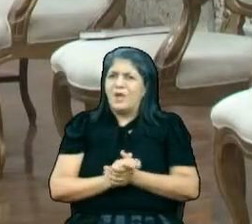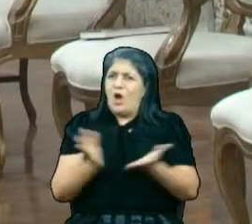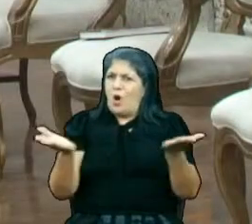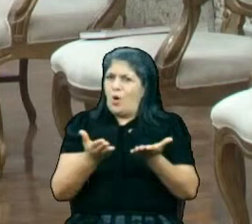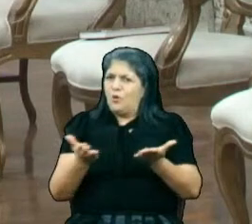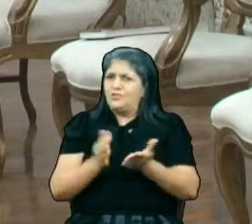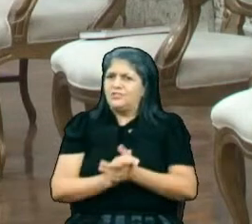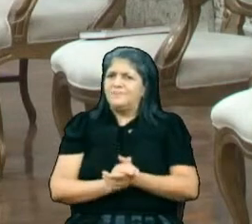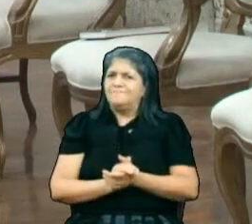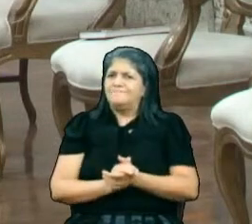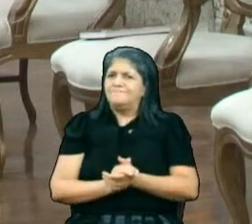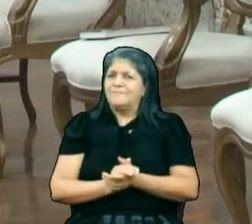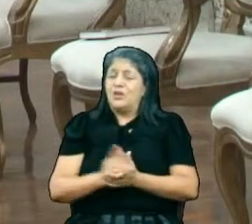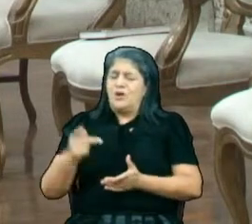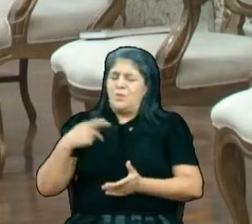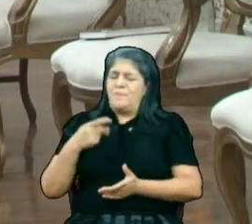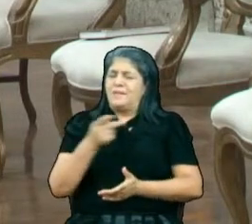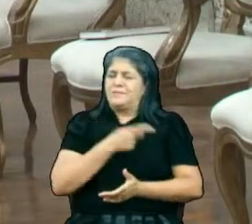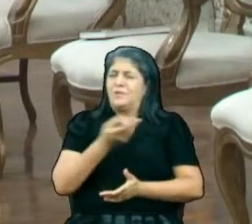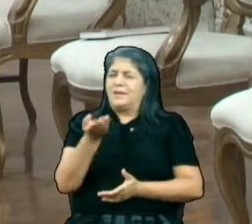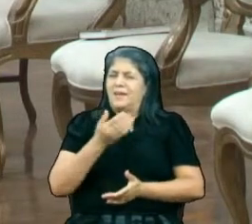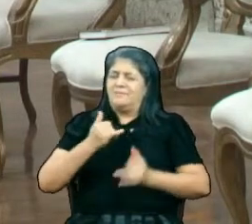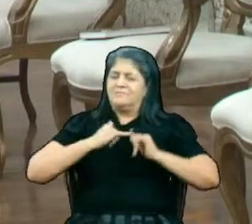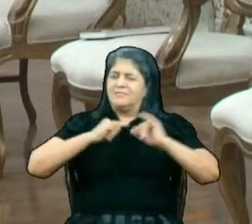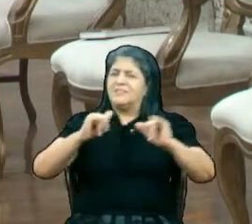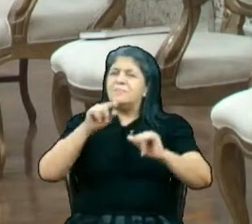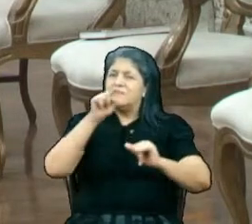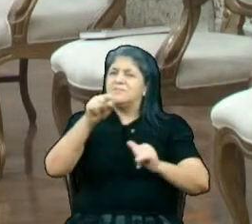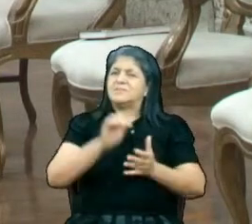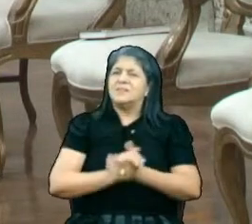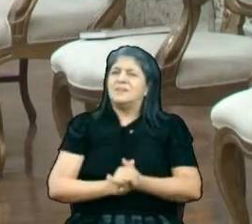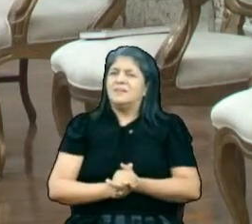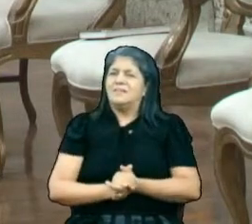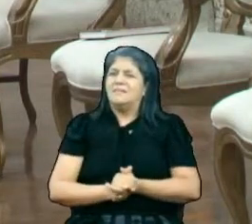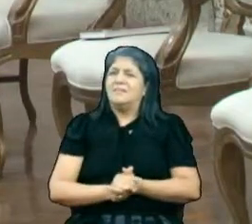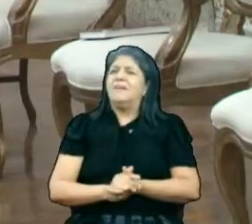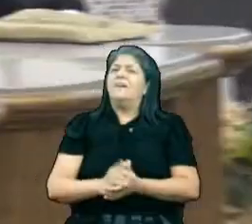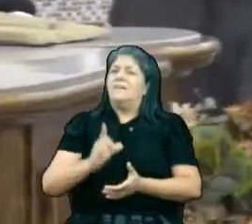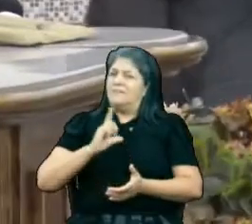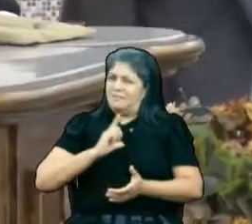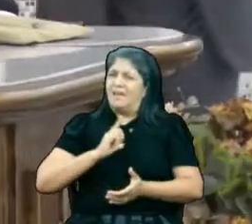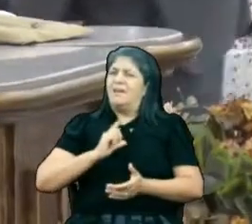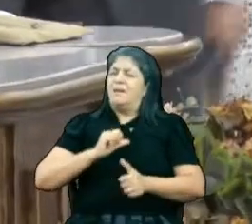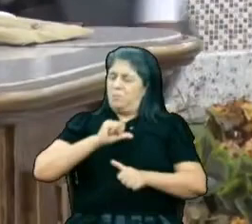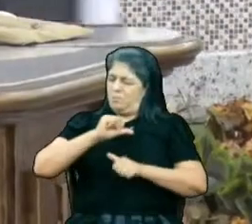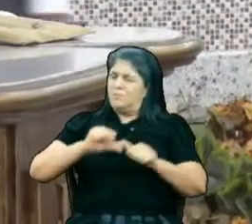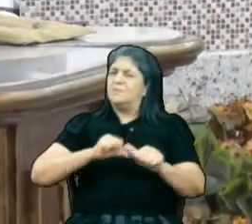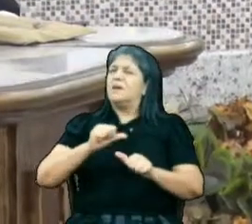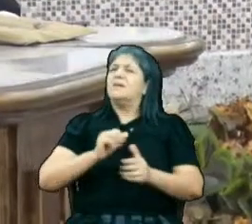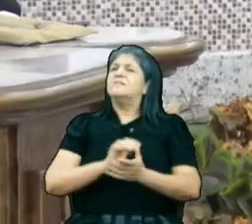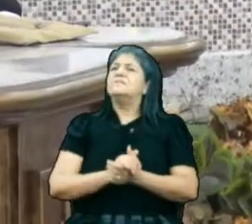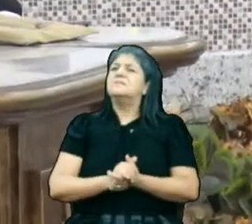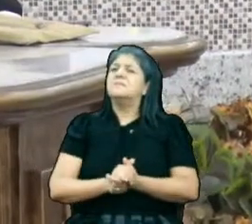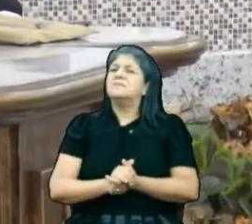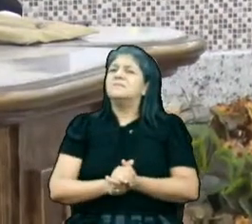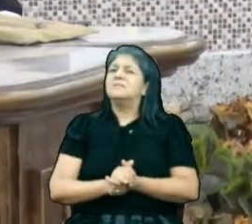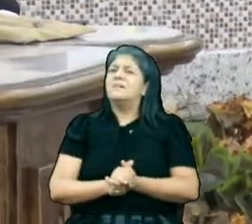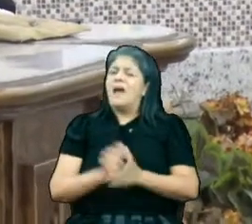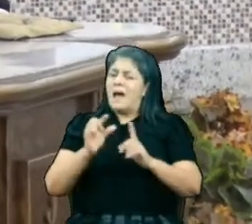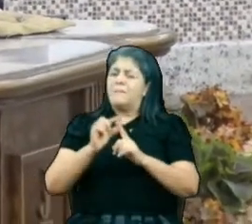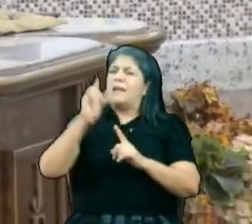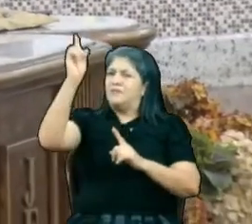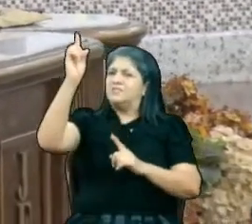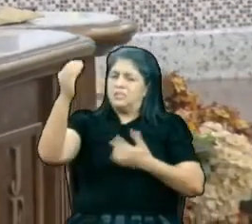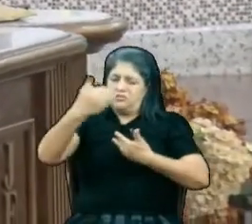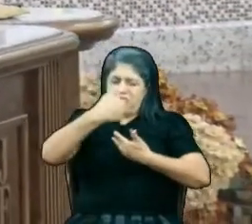para dizer para você meu e-mail e minha irmã que tem remédio para essa tristeza palavra de Deus a Palavra